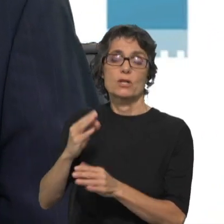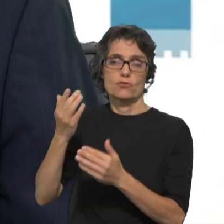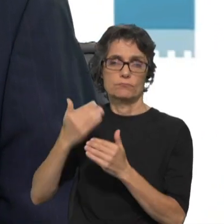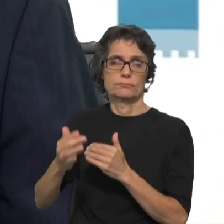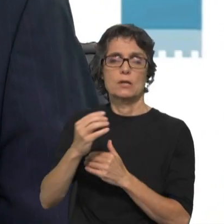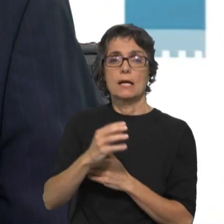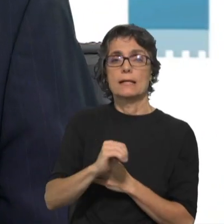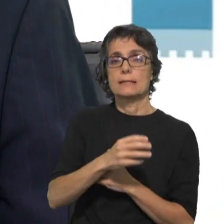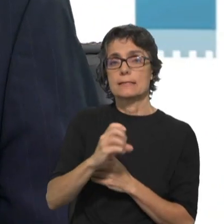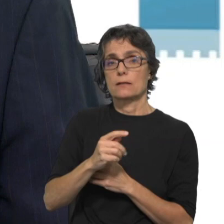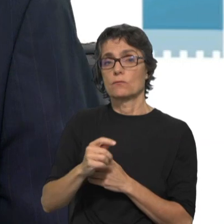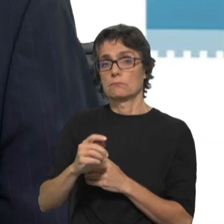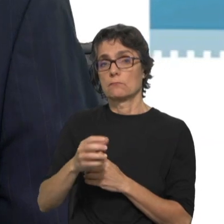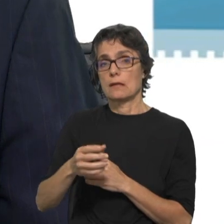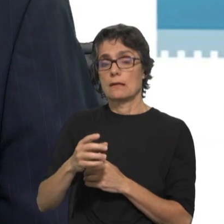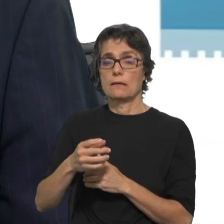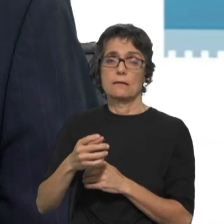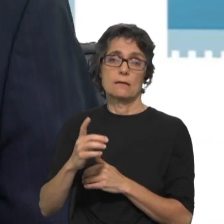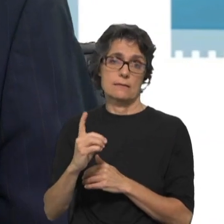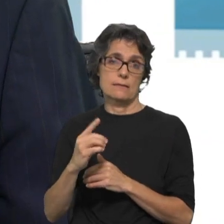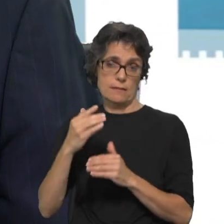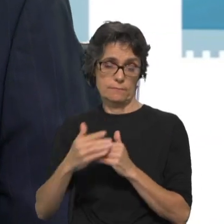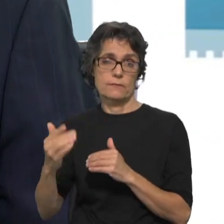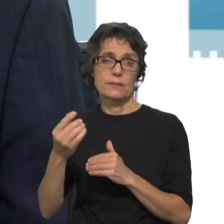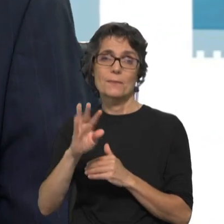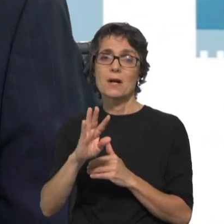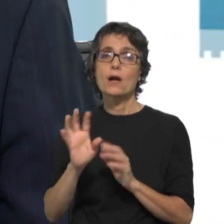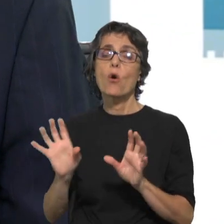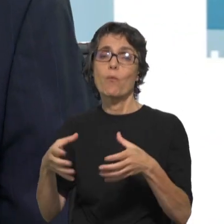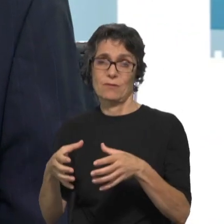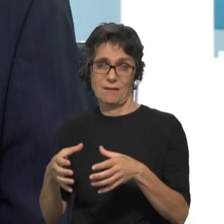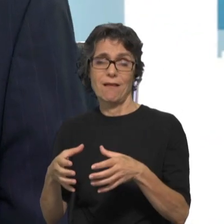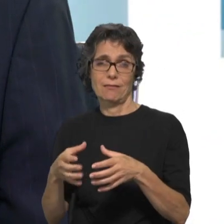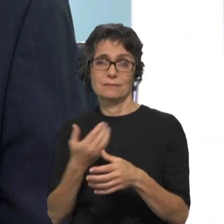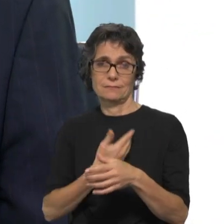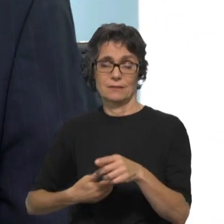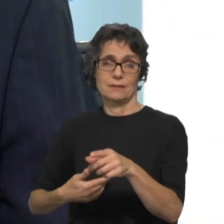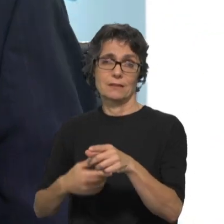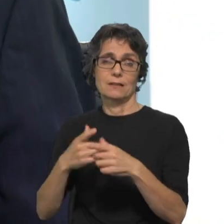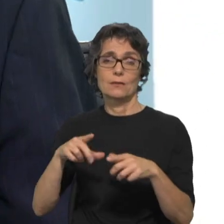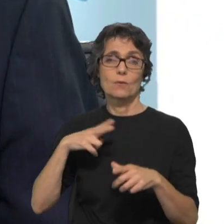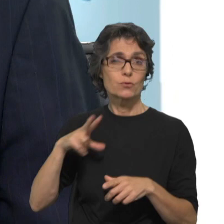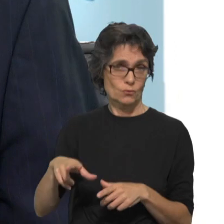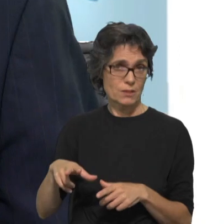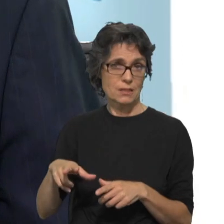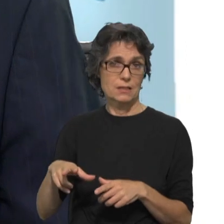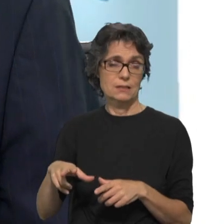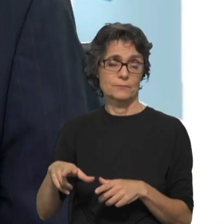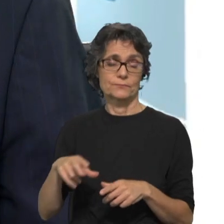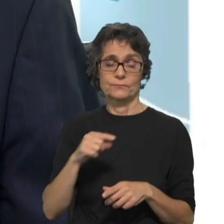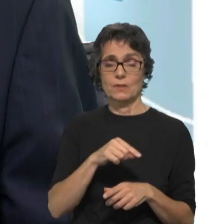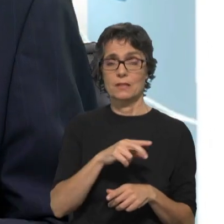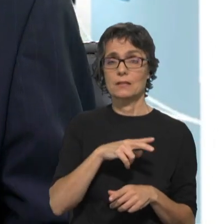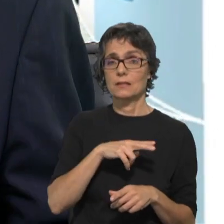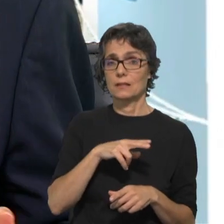que comunidades protestantes de língua portuguesa, língua estrangeira é um caso diferente porque temos comunidades protestantes, nomeadamente em Lisboa, desde o século